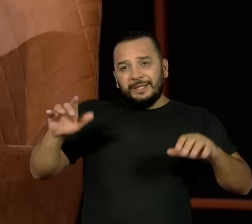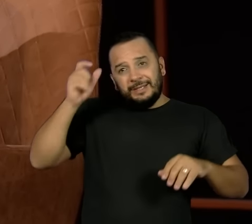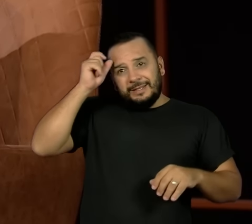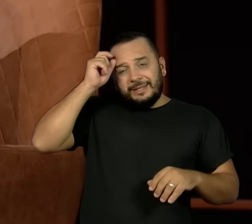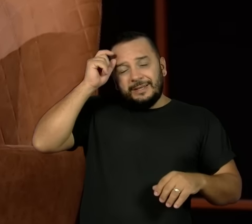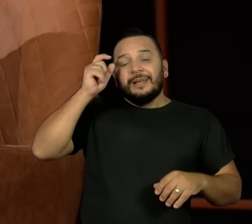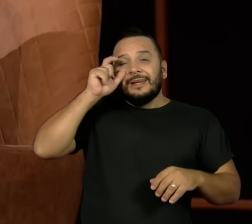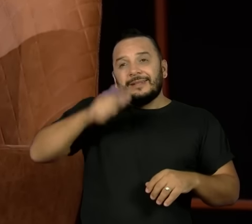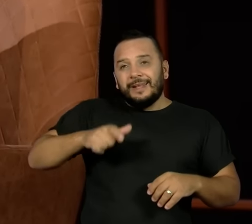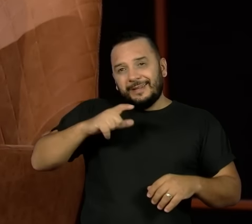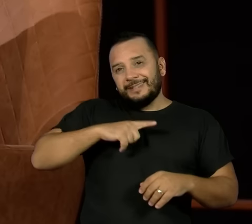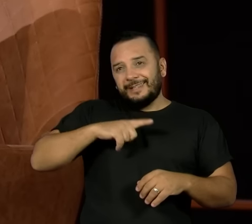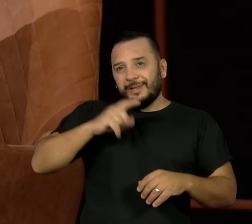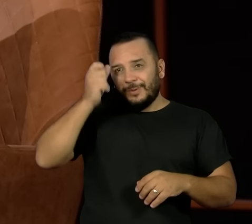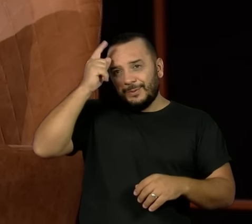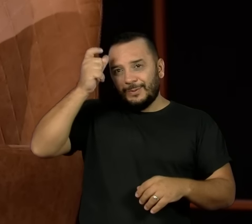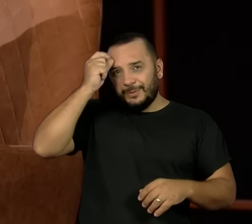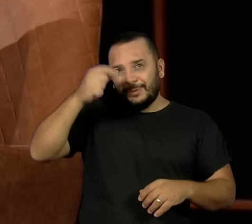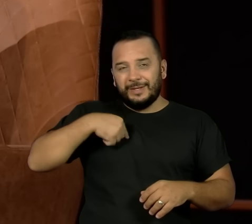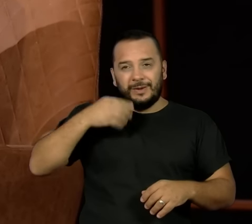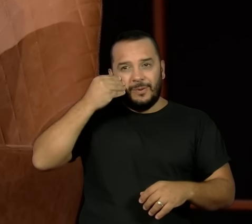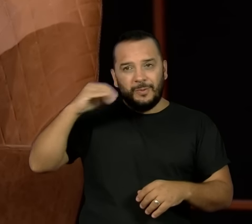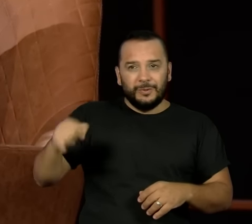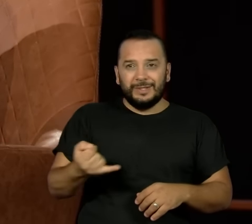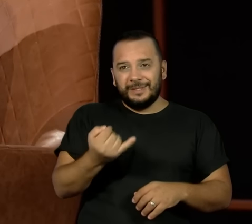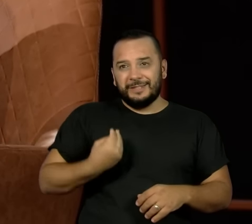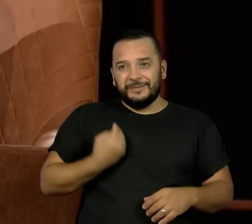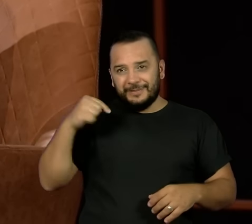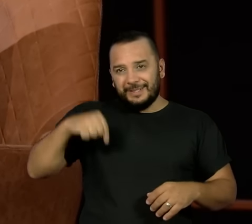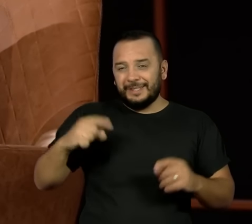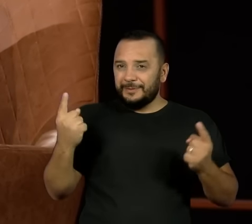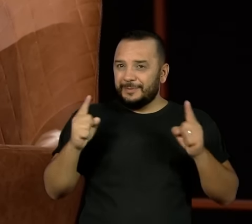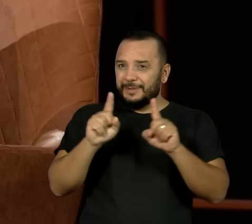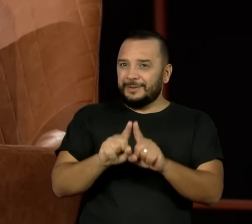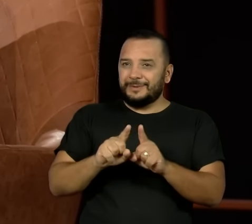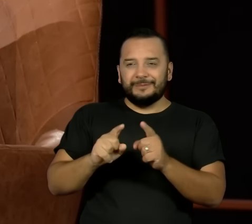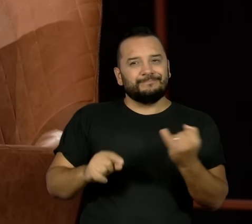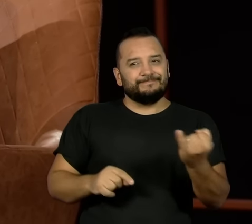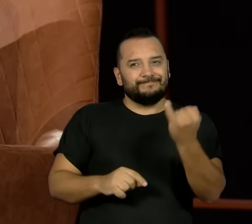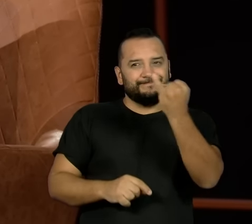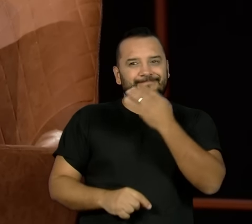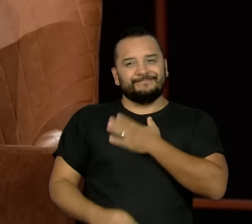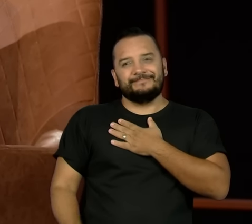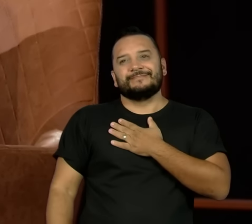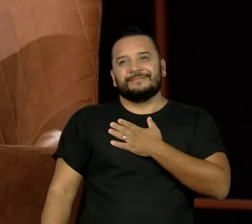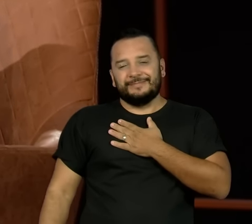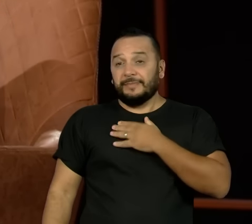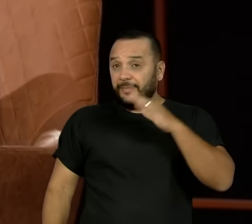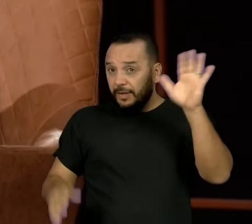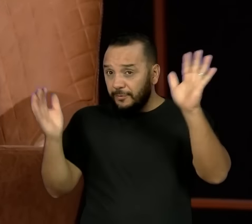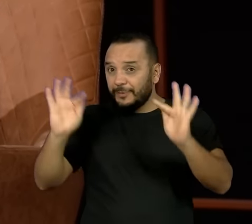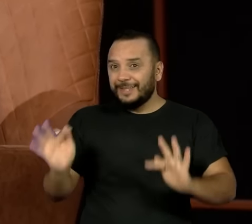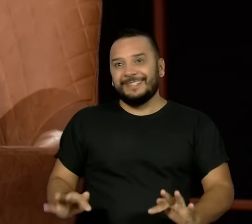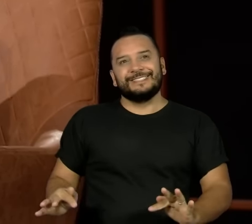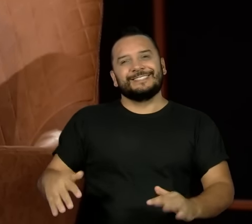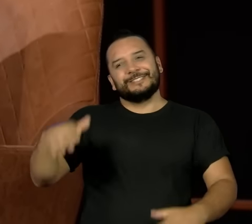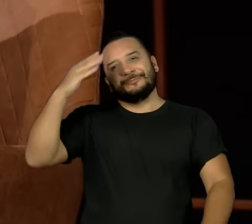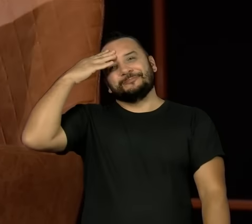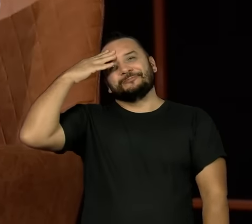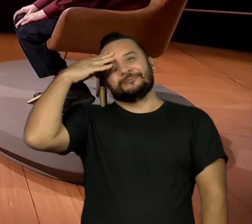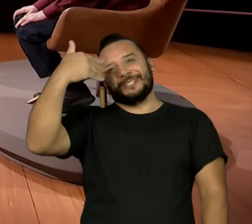né? Então, eu tenho a oportunidade de estar com você. É muito importante. Estou muito feliz. Muito